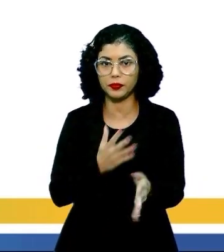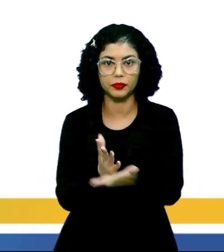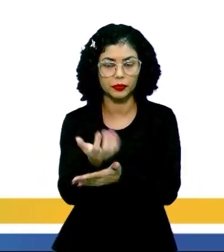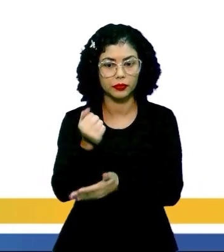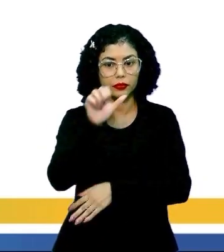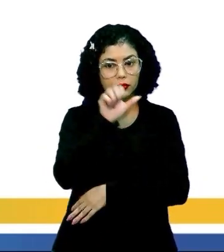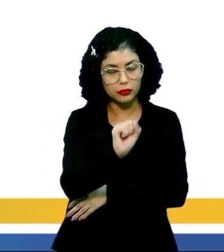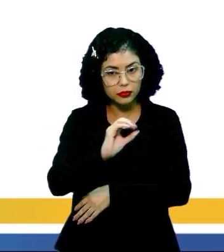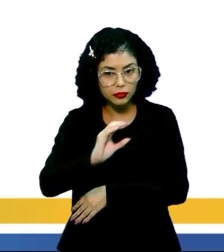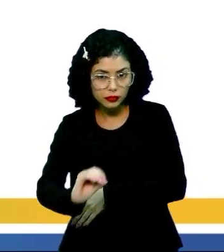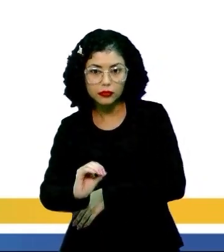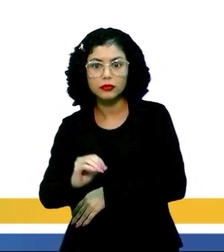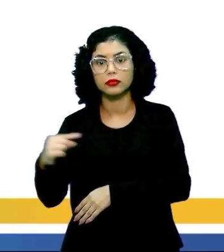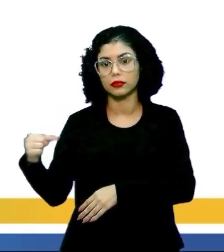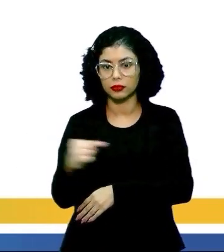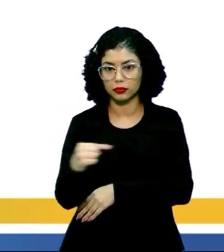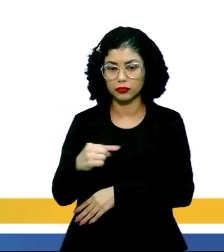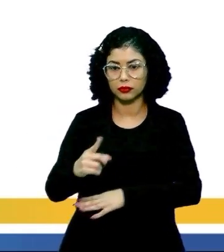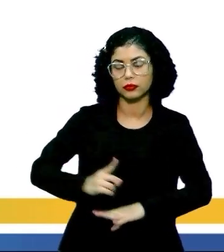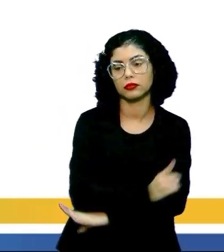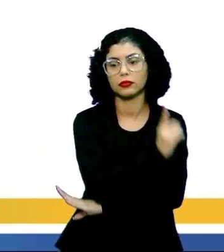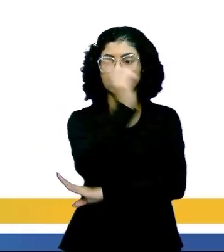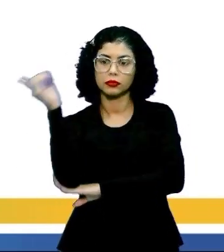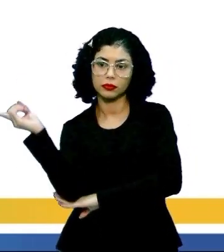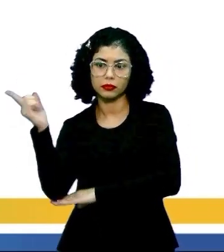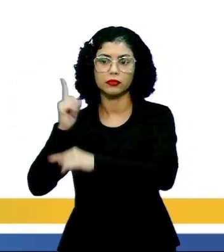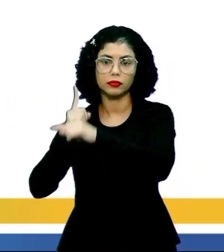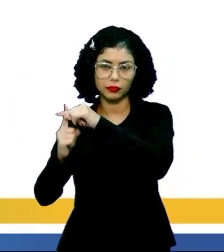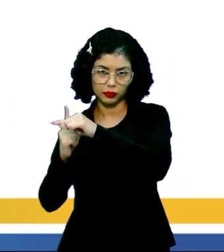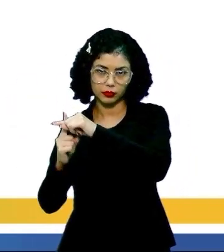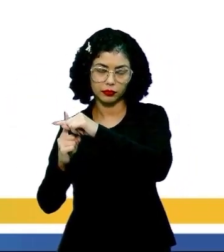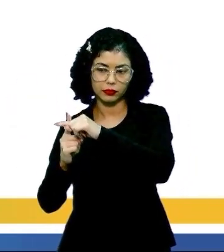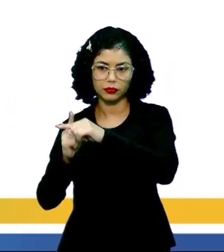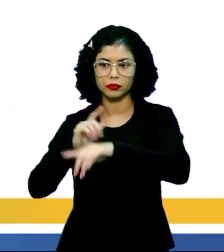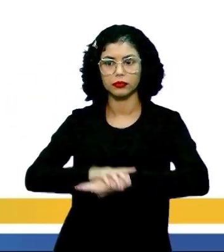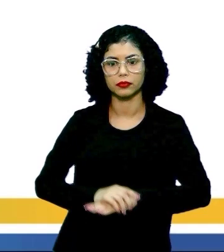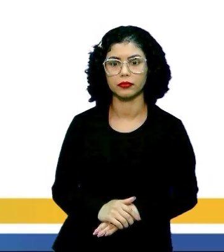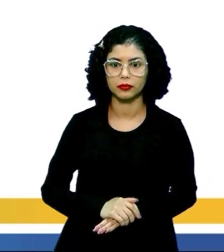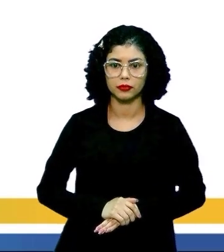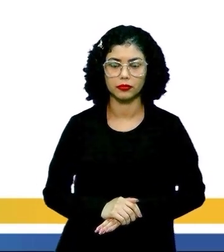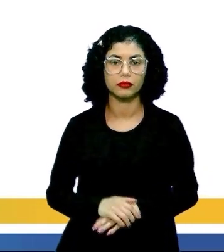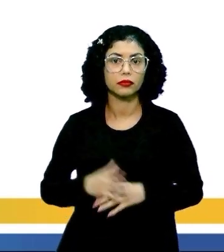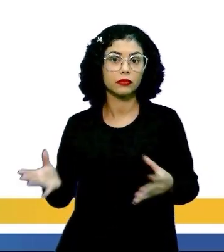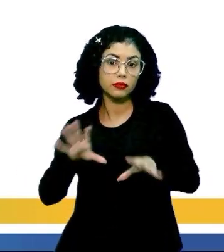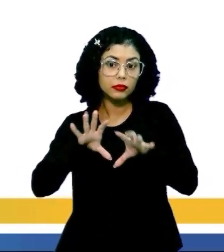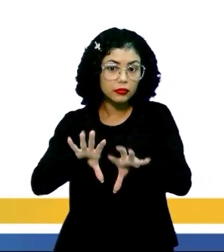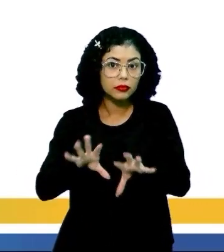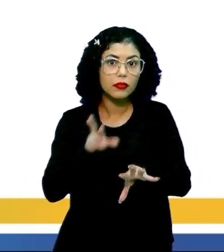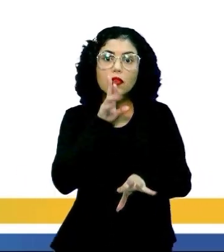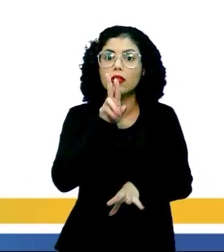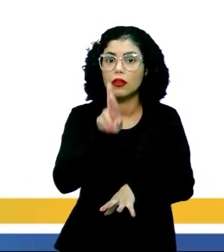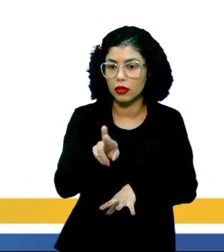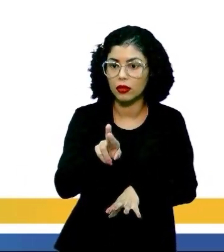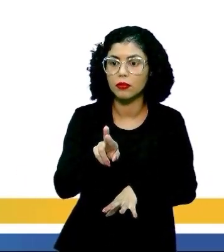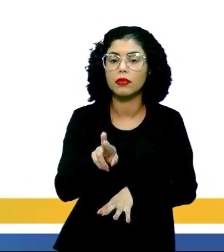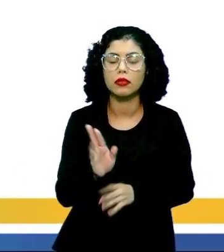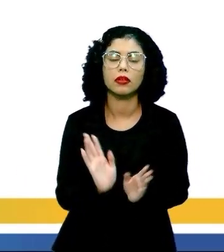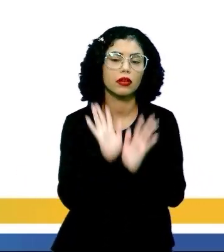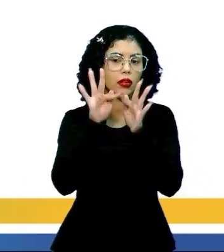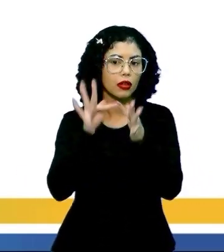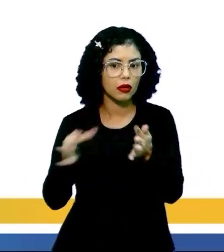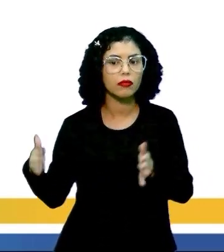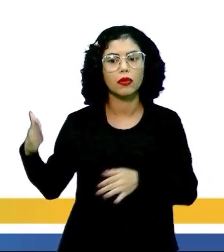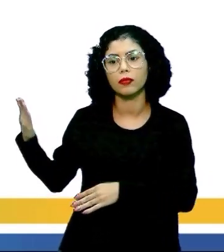esse s0 que está negativo e passo pro outro lado da Igualdade ficando positivo chegando assim na fórmula ao qual